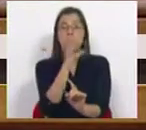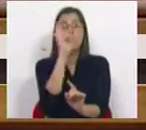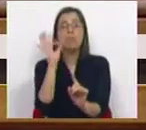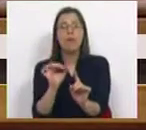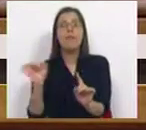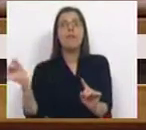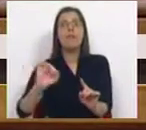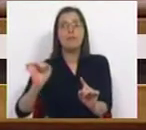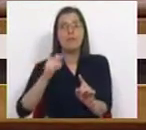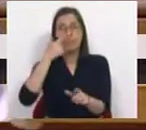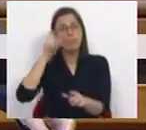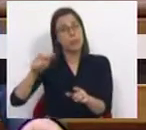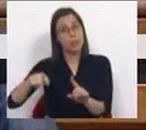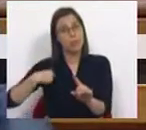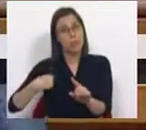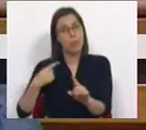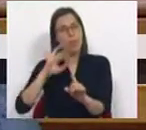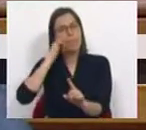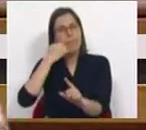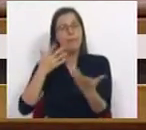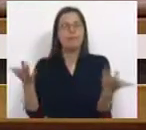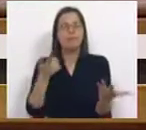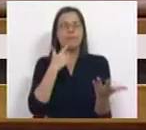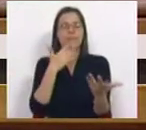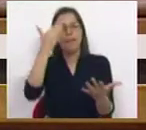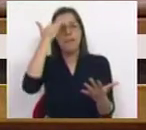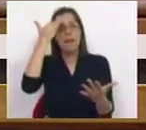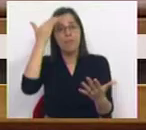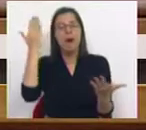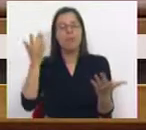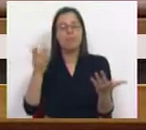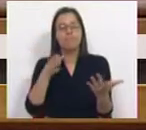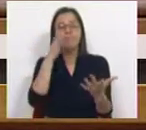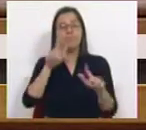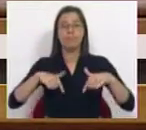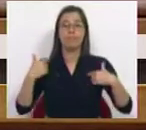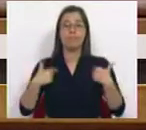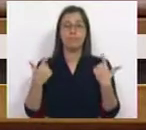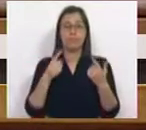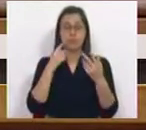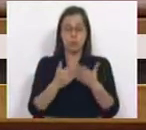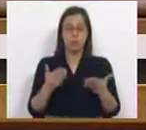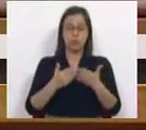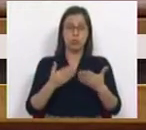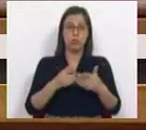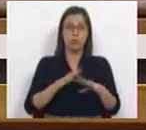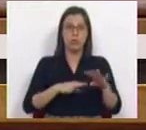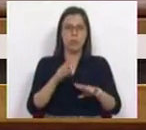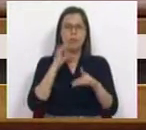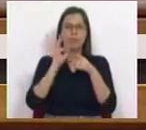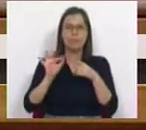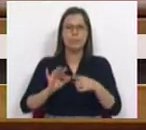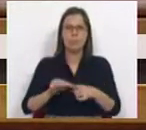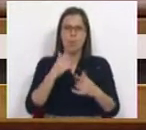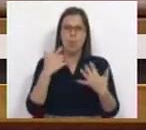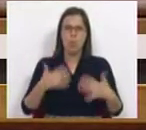31% provêm dos consumidores. Estamos, portanto, a falar de estimativas que, no dizer dos próprios autores do estudo, podem ser descritas